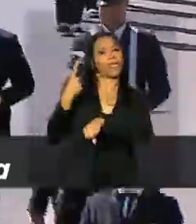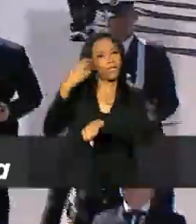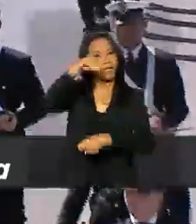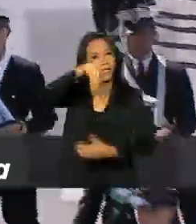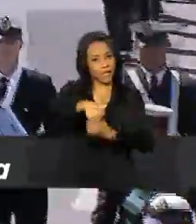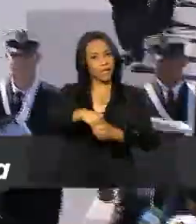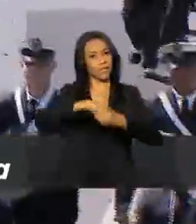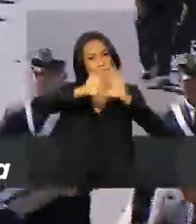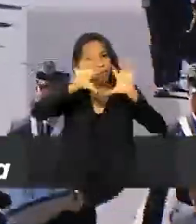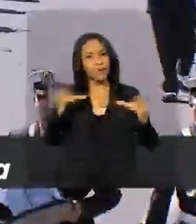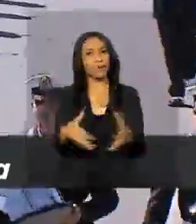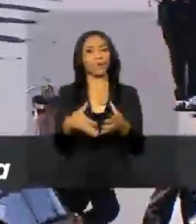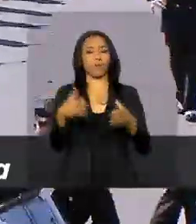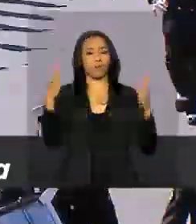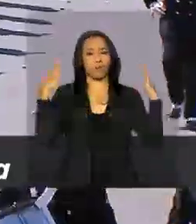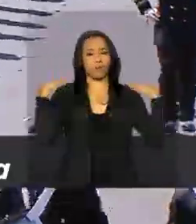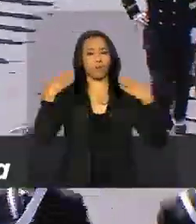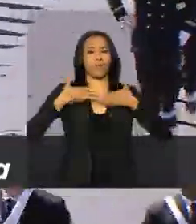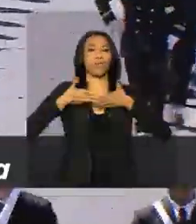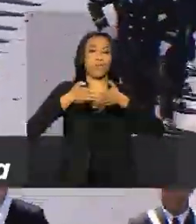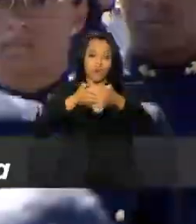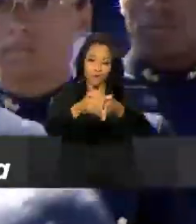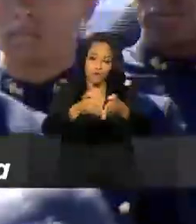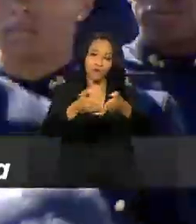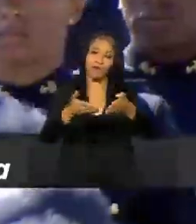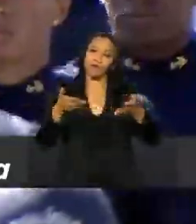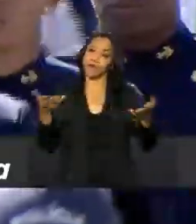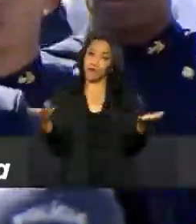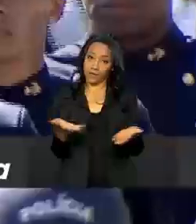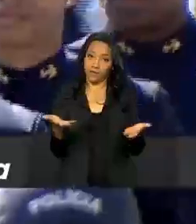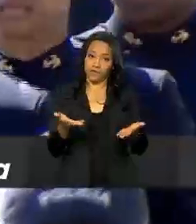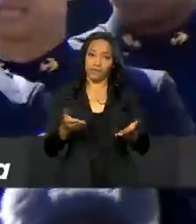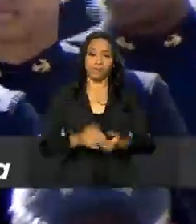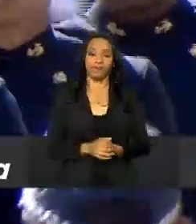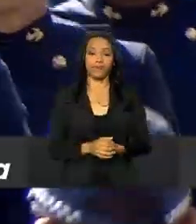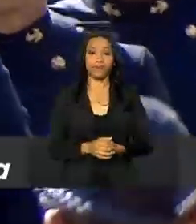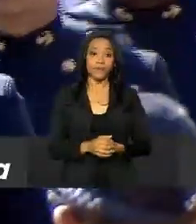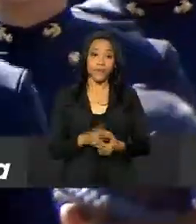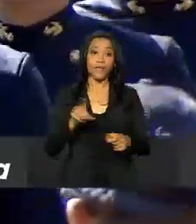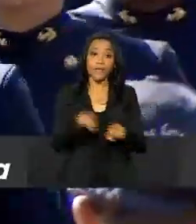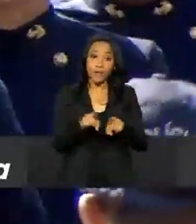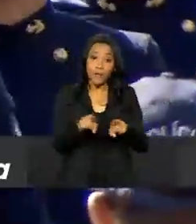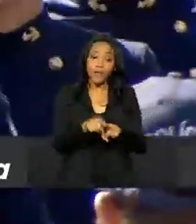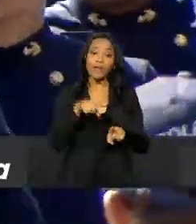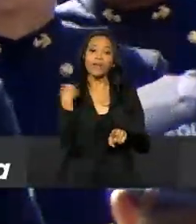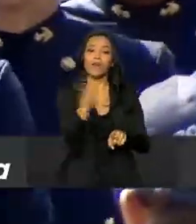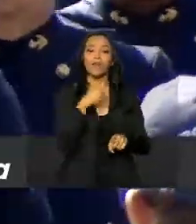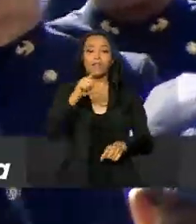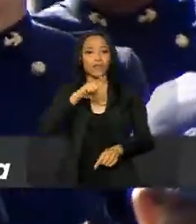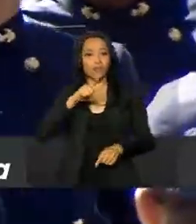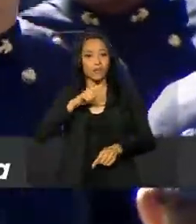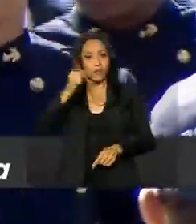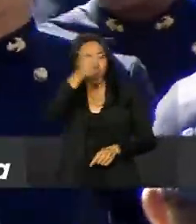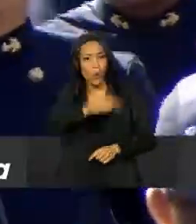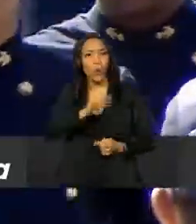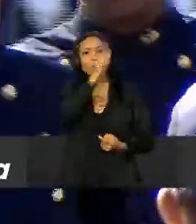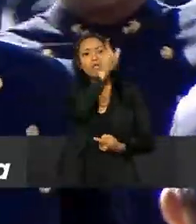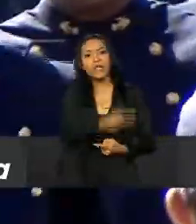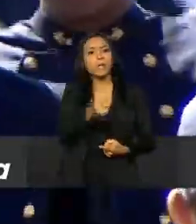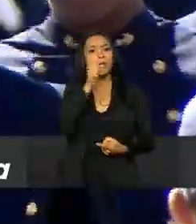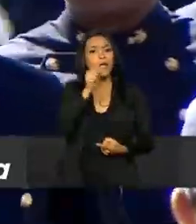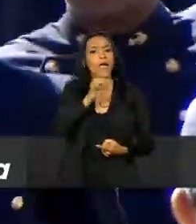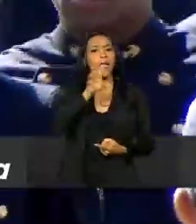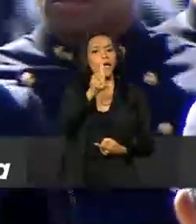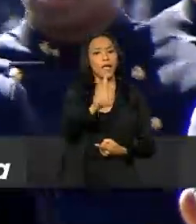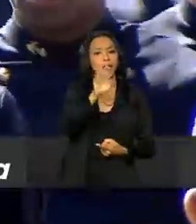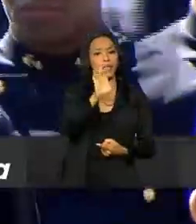quesito da mulher e essa abertura agora da Escola Naval para todos os corpos operativos. Além disso, nós tivemos a Tenente Débora, do Corpo de Fuzileiros